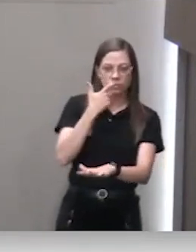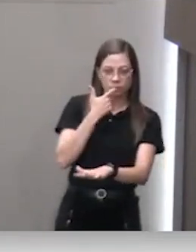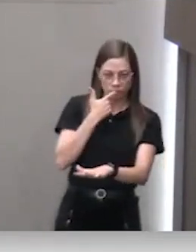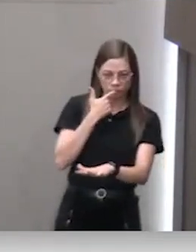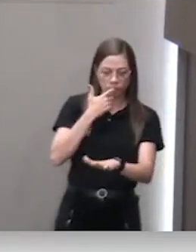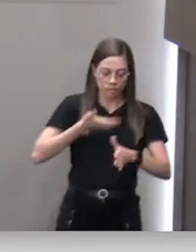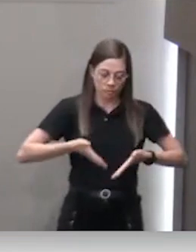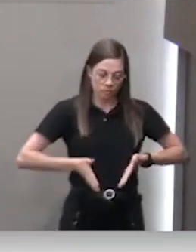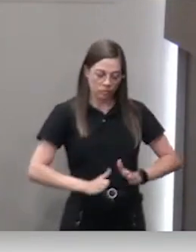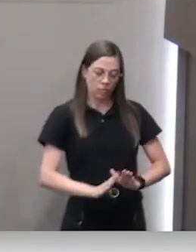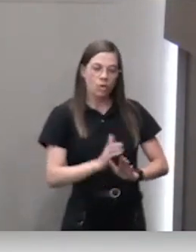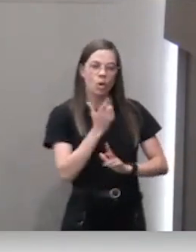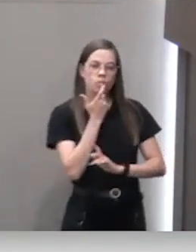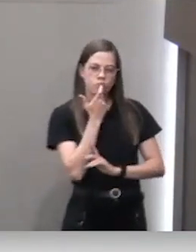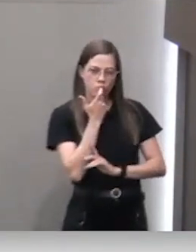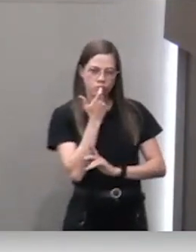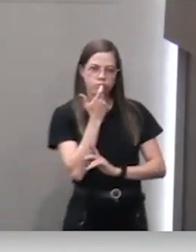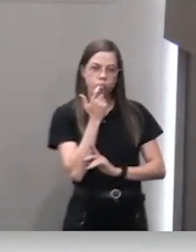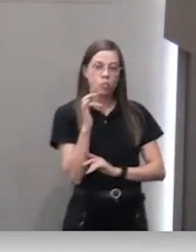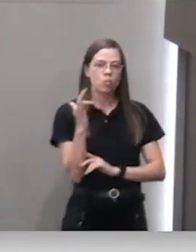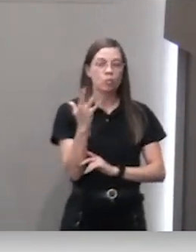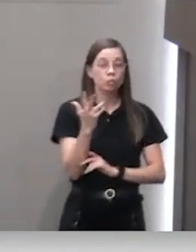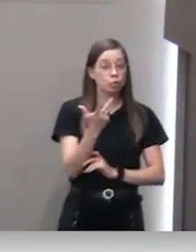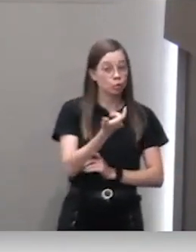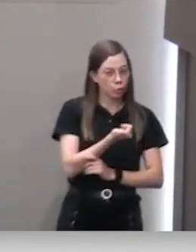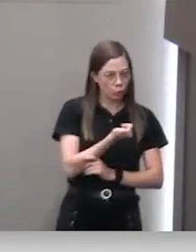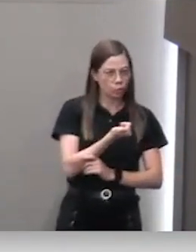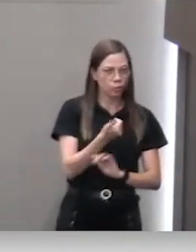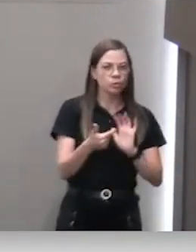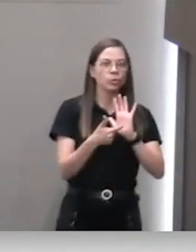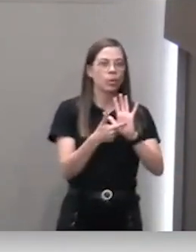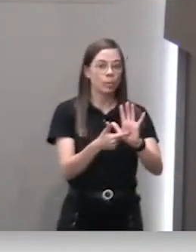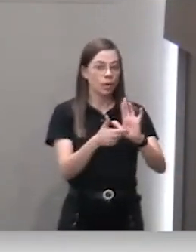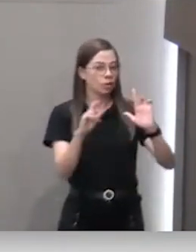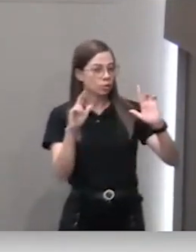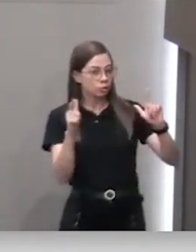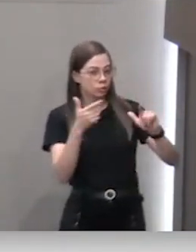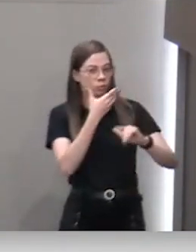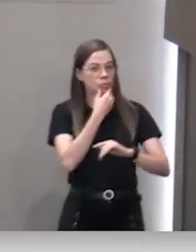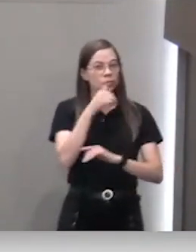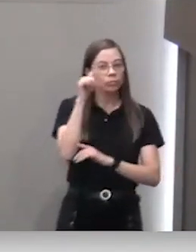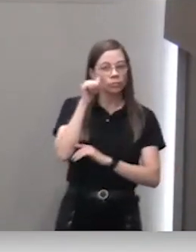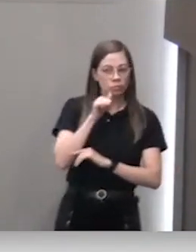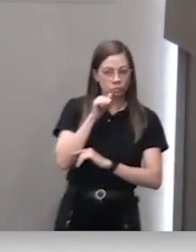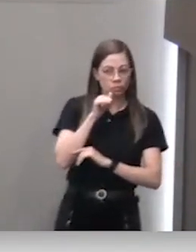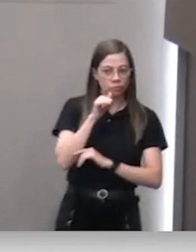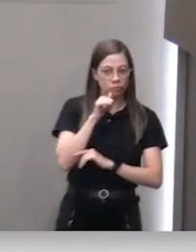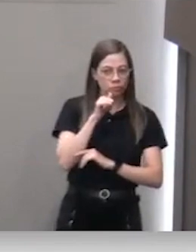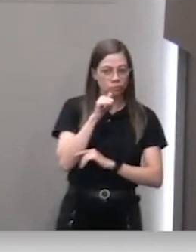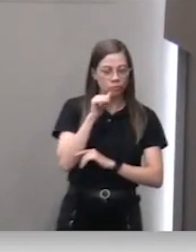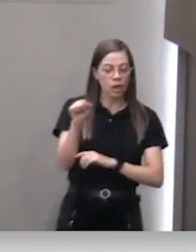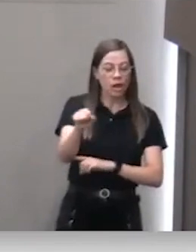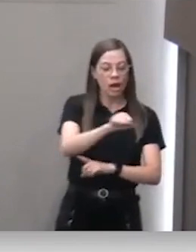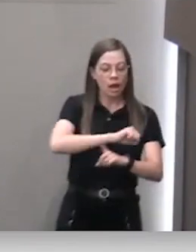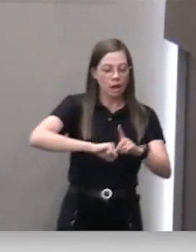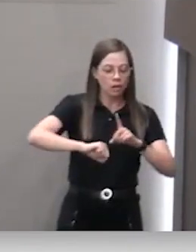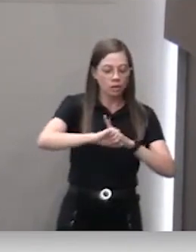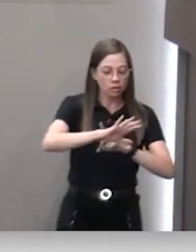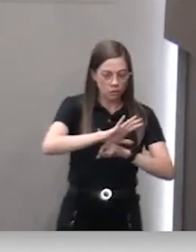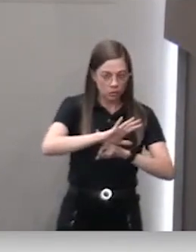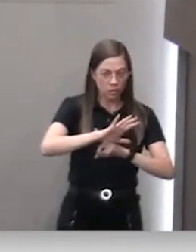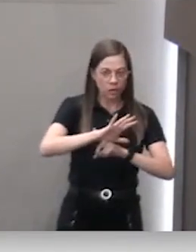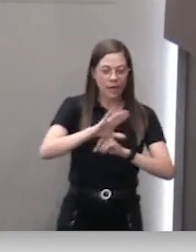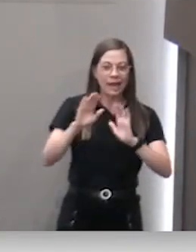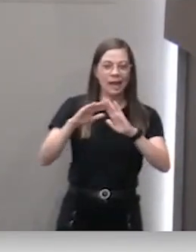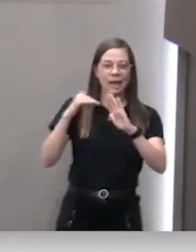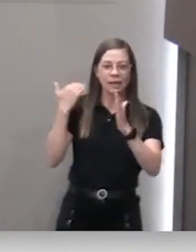recém-nascidas. Todos eles, sem exceção, mostram diferença entre homens e mulheres. A sociedade, o Colégio